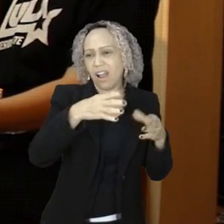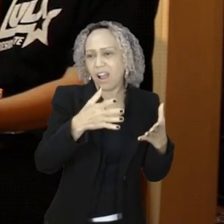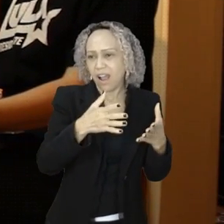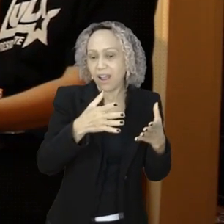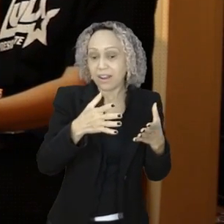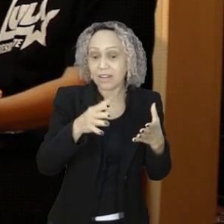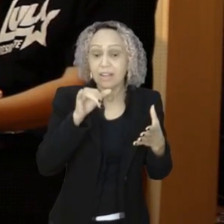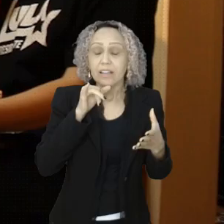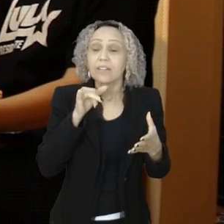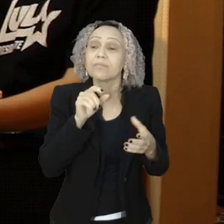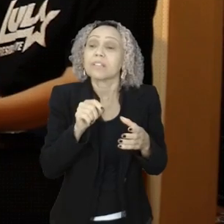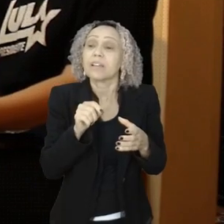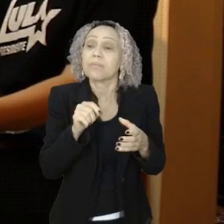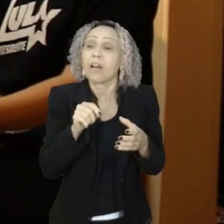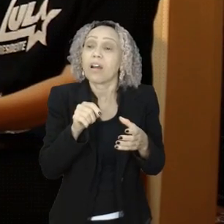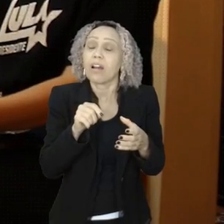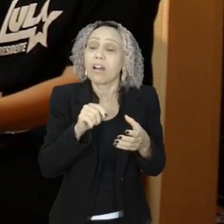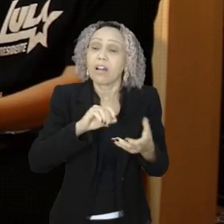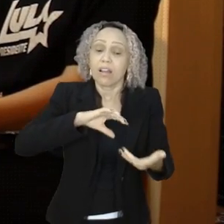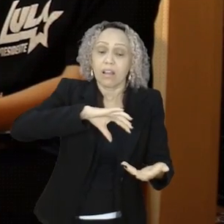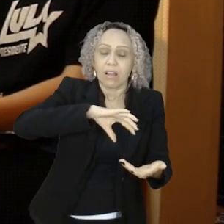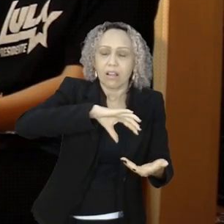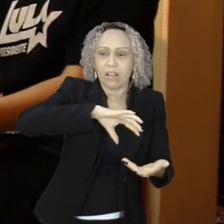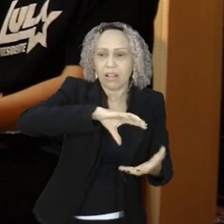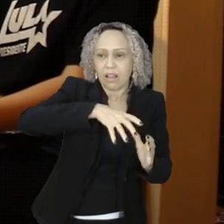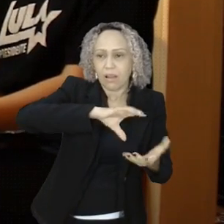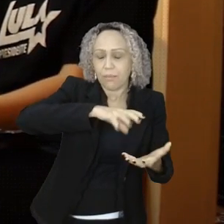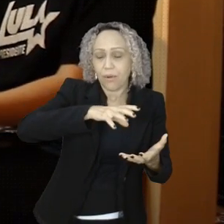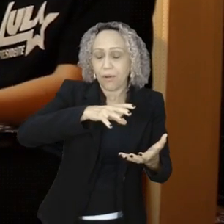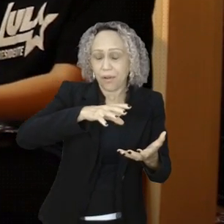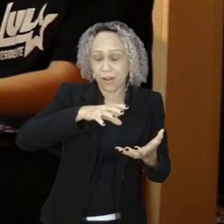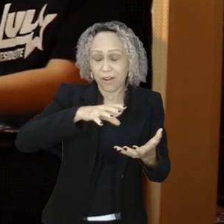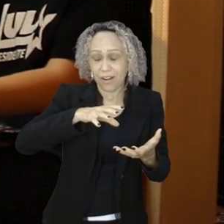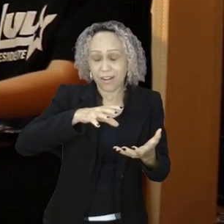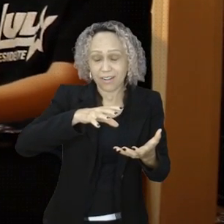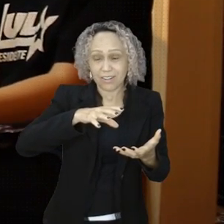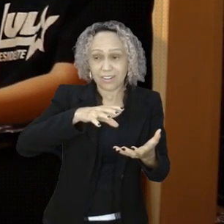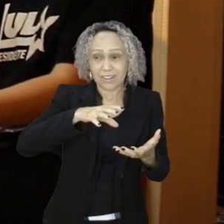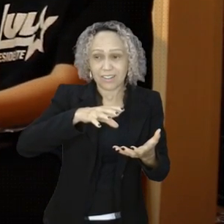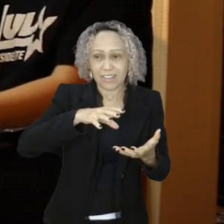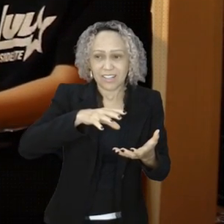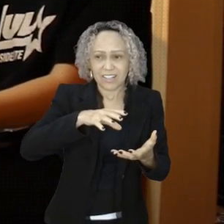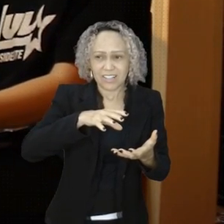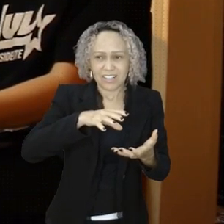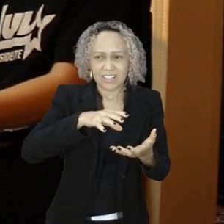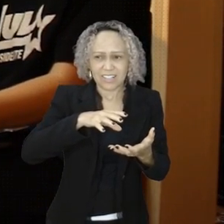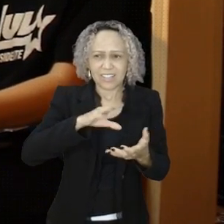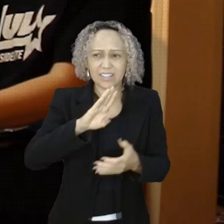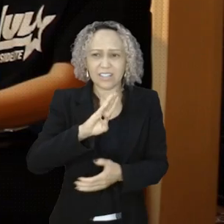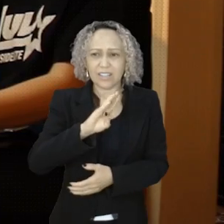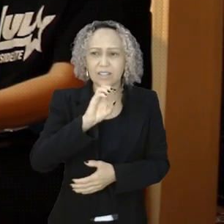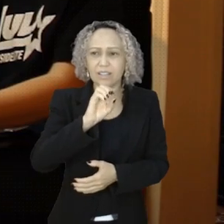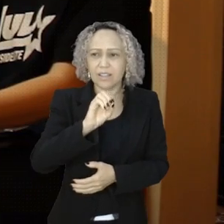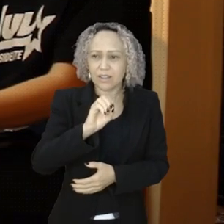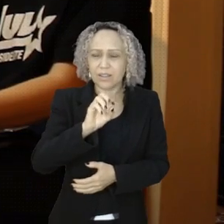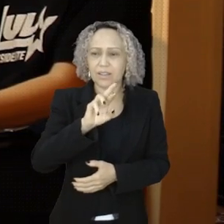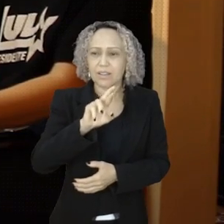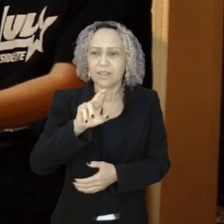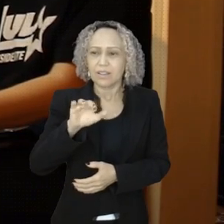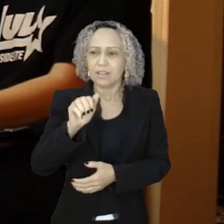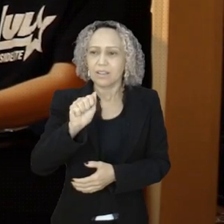Porque aquelas bolas de borracha rasgavam fácil. Ah, e um chute daquela bola de borracha com força na pele da gente era